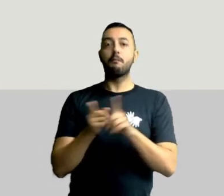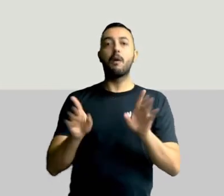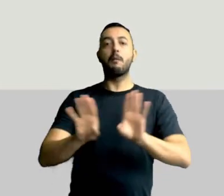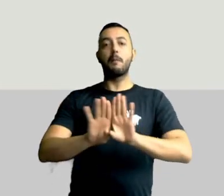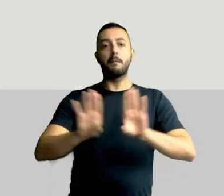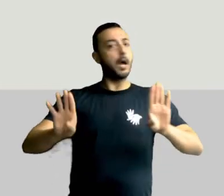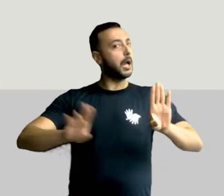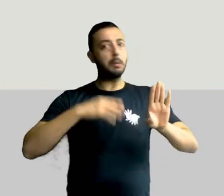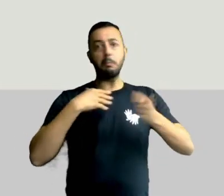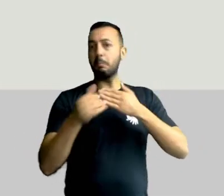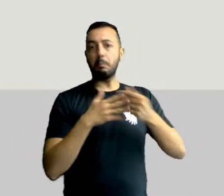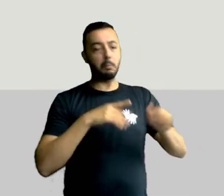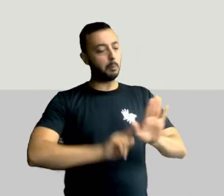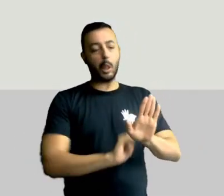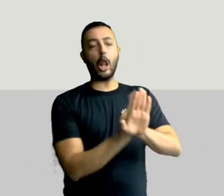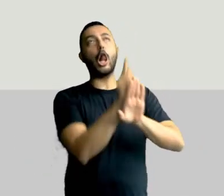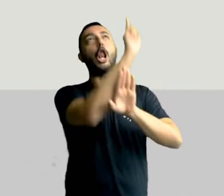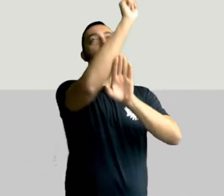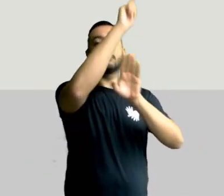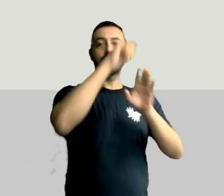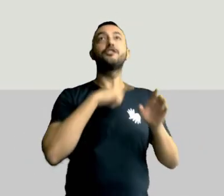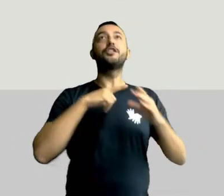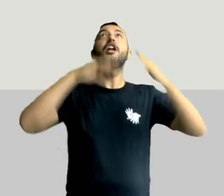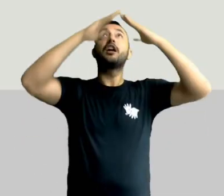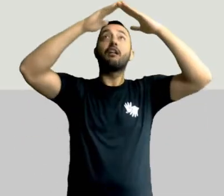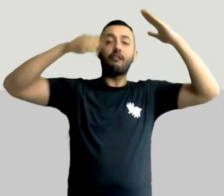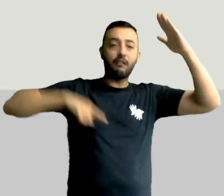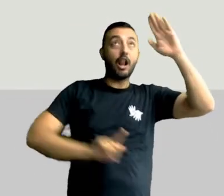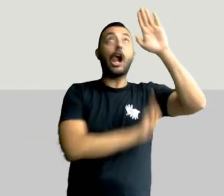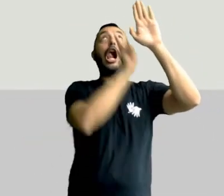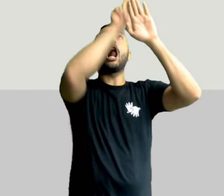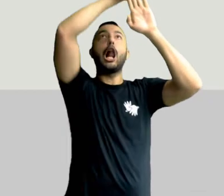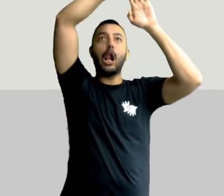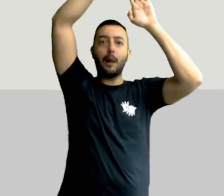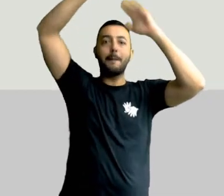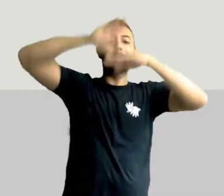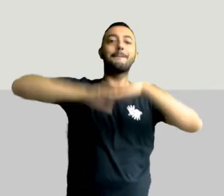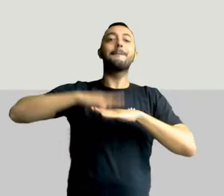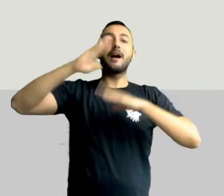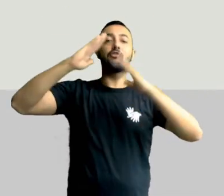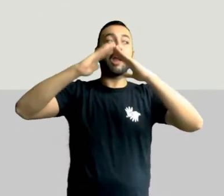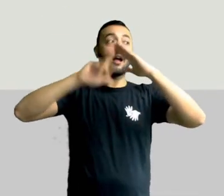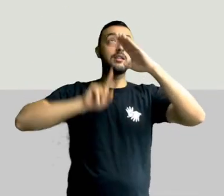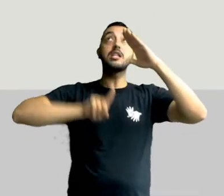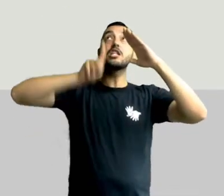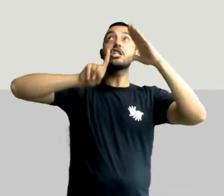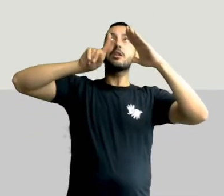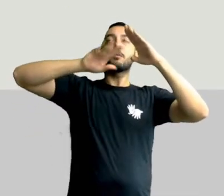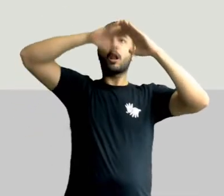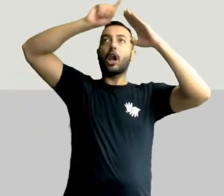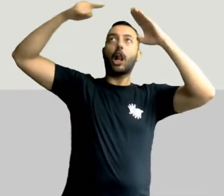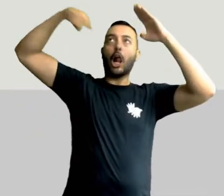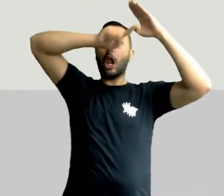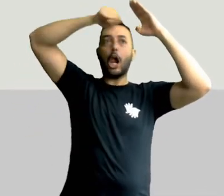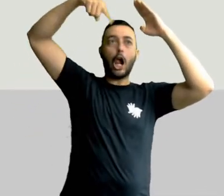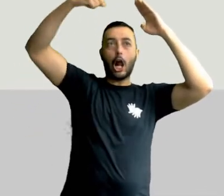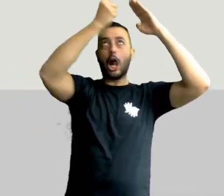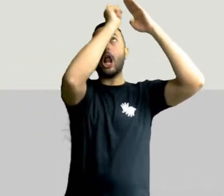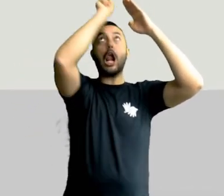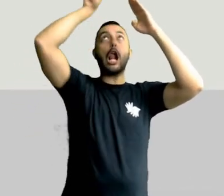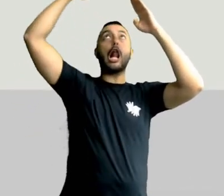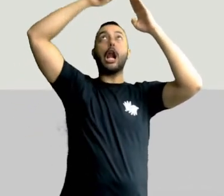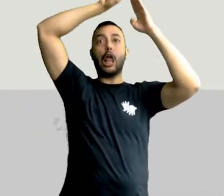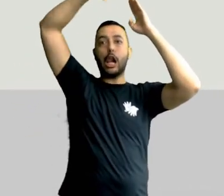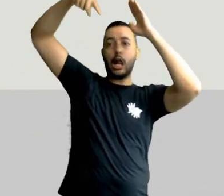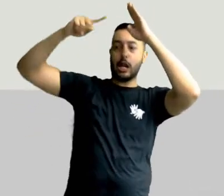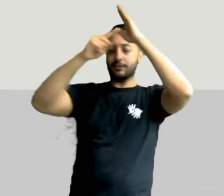paredes e gosta de morar mais no telhado. Esse nome rato no telhado, ele é comum em galpões em que ele consome